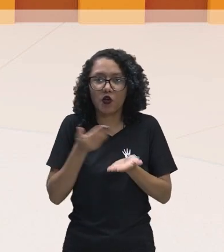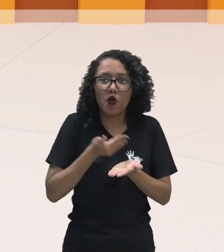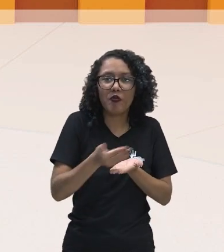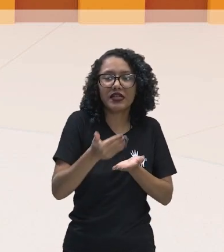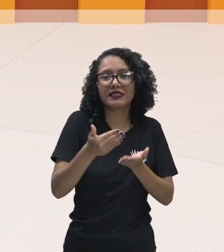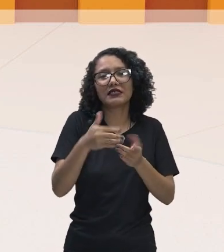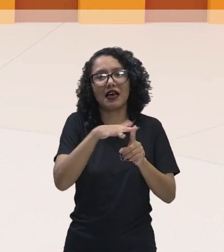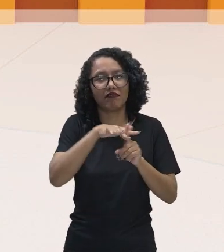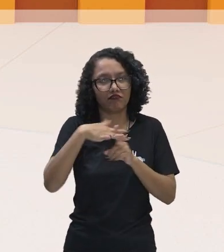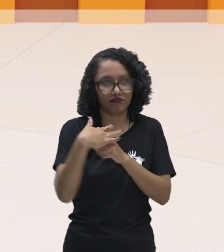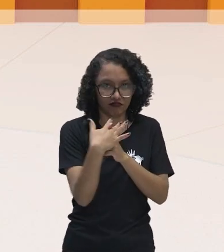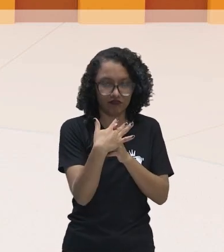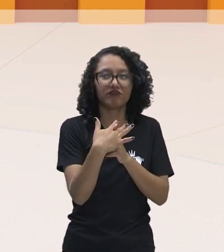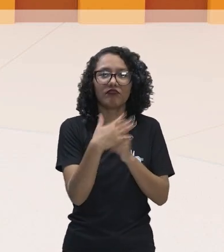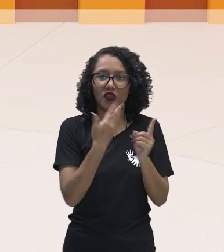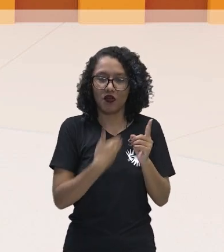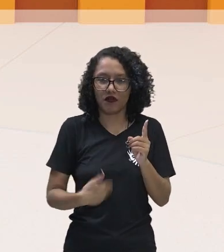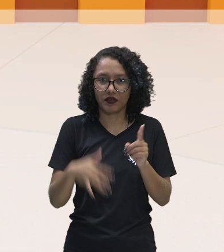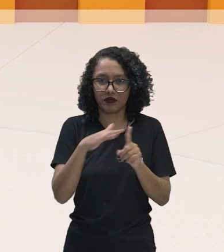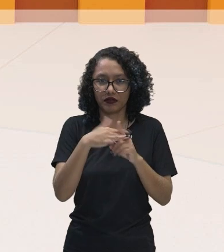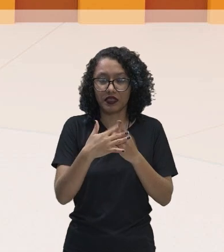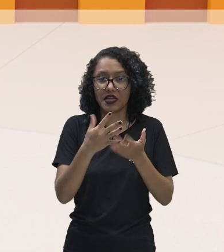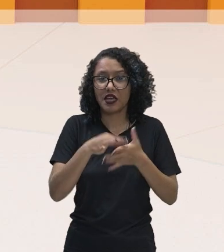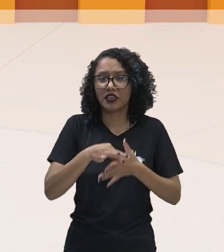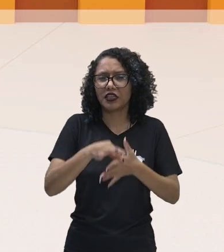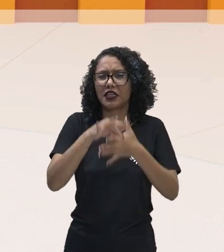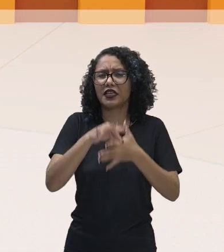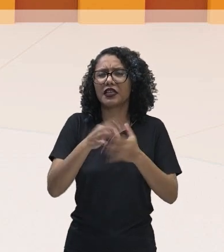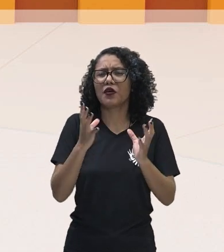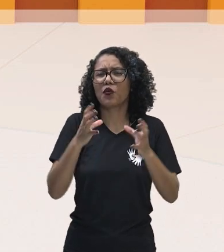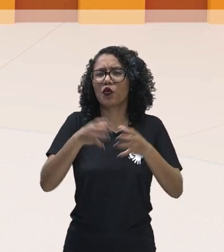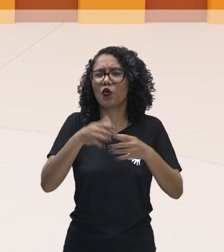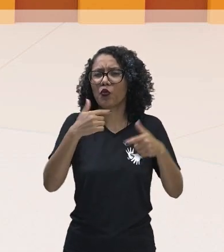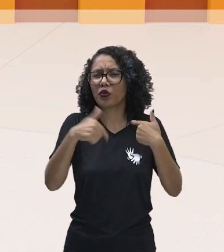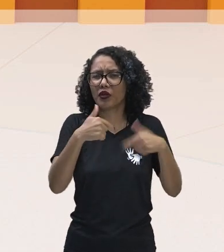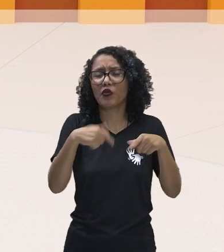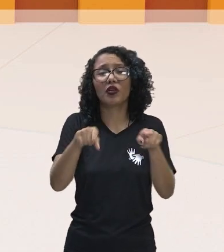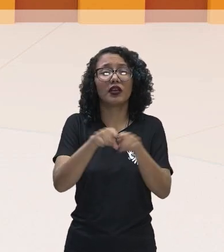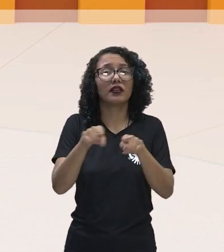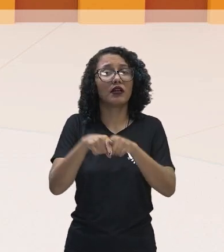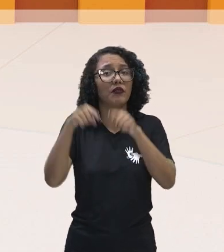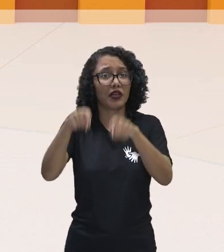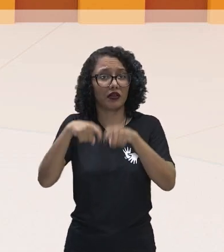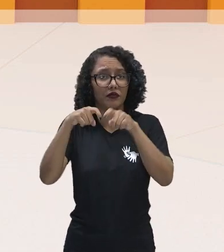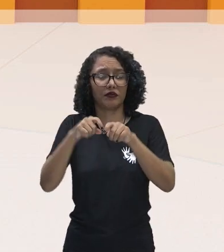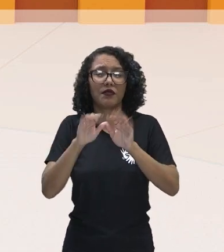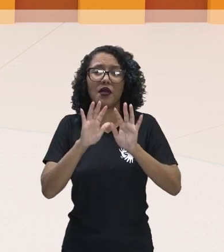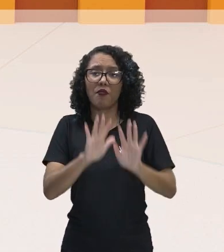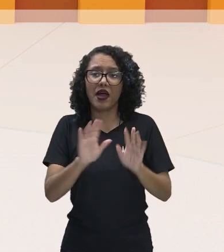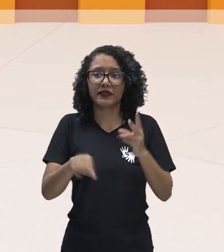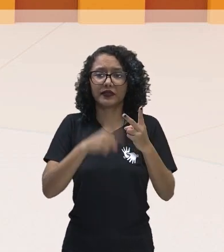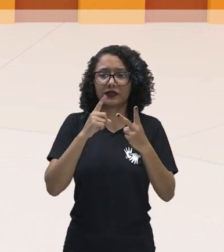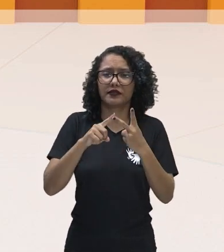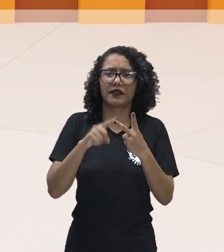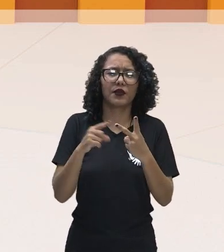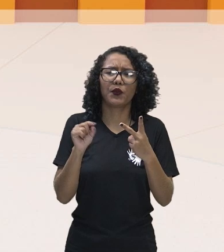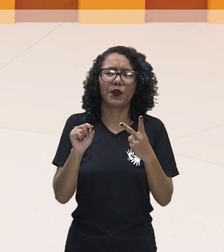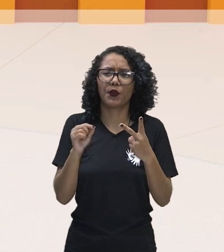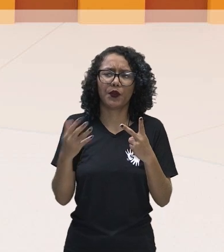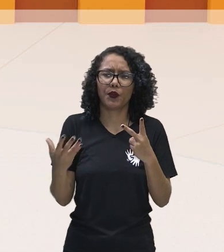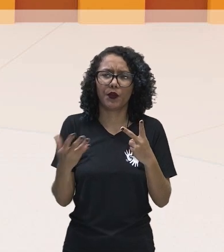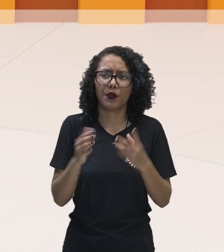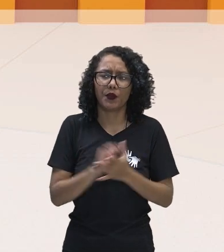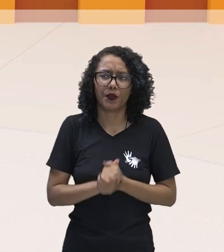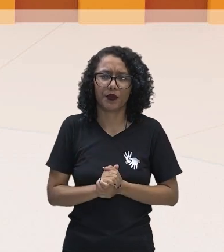Rússia, liderada pelos trabalhadores, liderada pelos camponeses. Enquanto que os mencheviques, eles